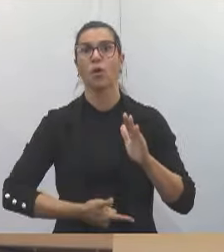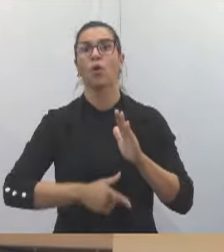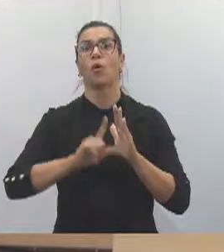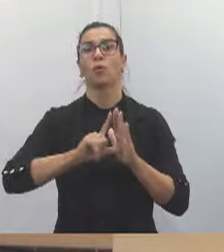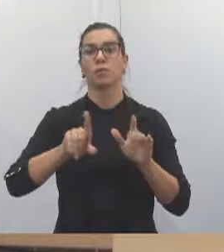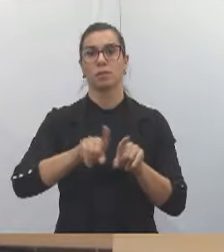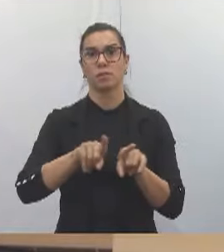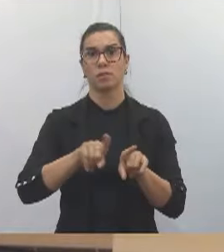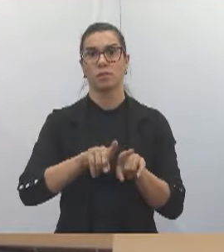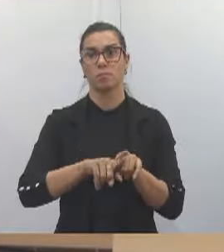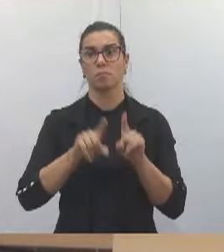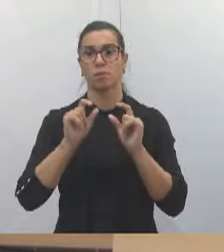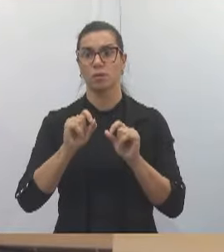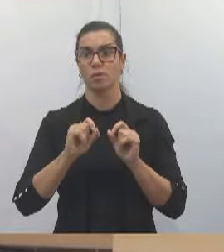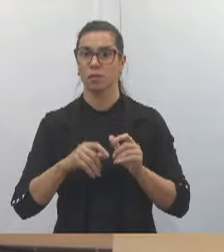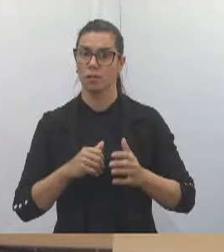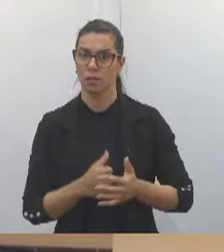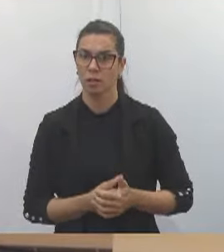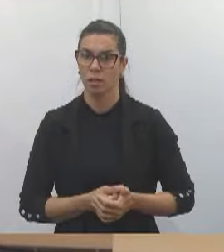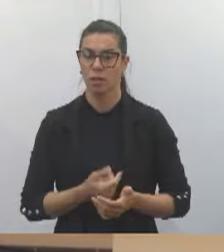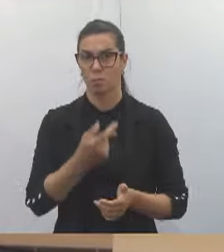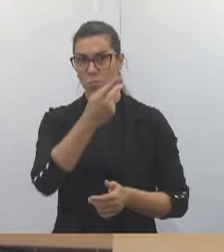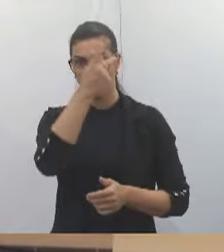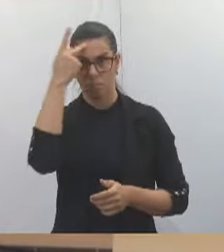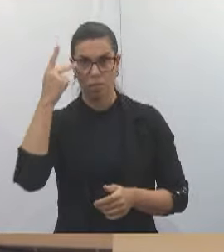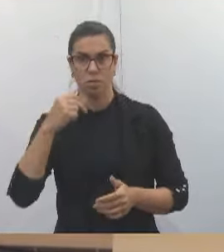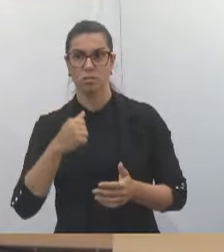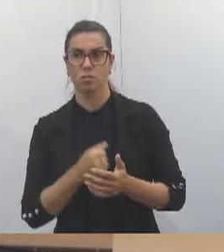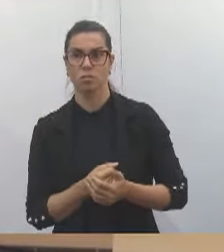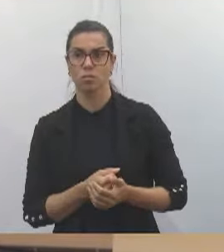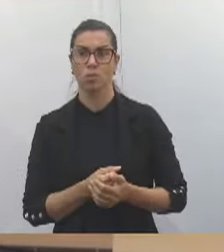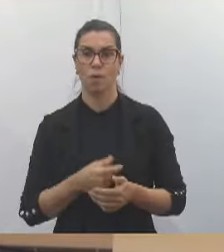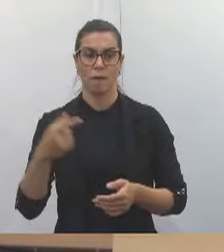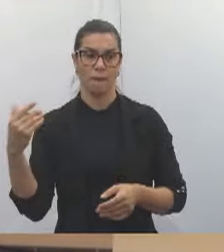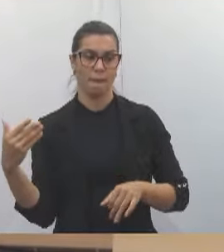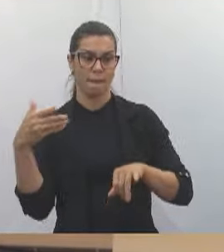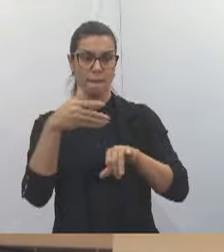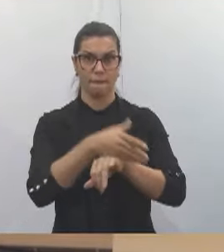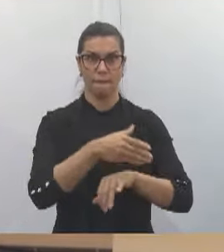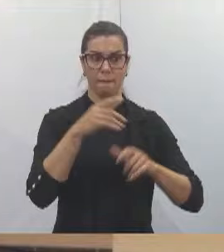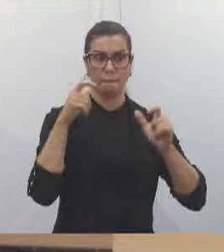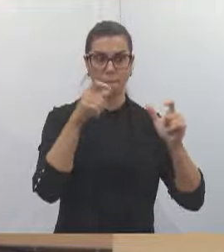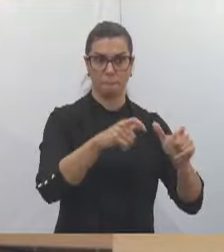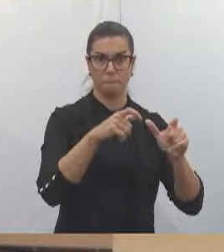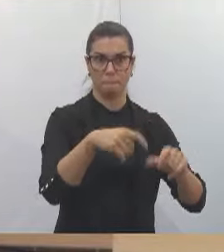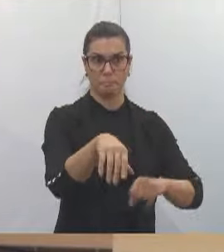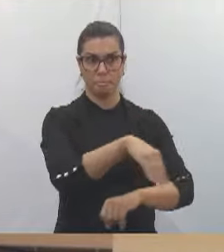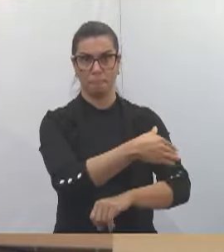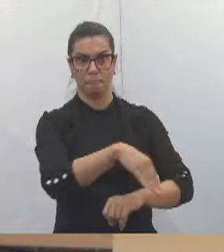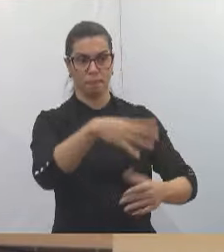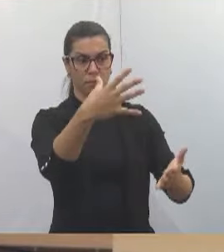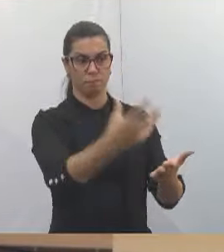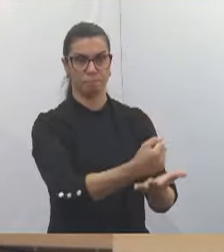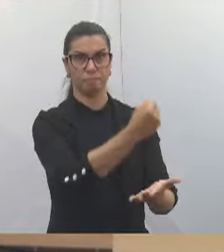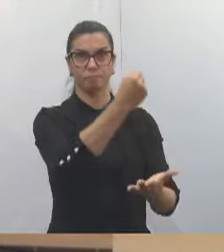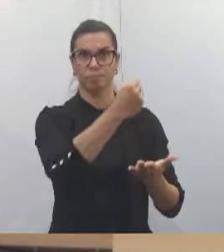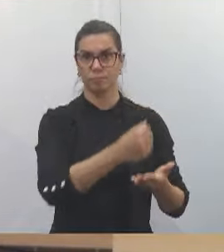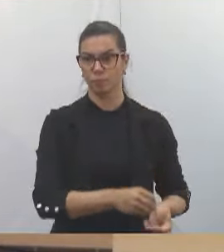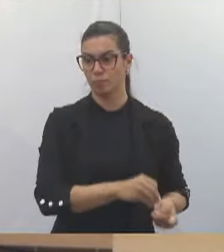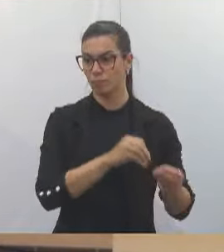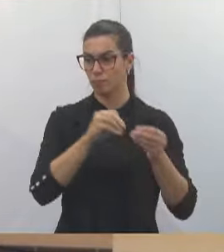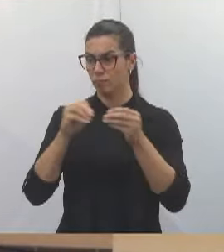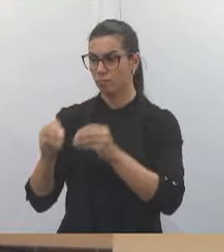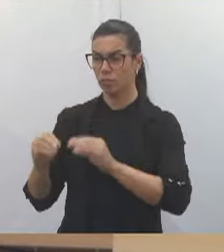de uma pessoa, que eu não vou dizer o nome aqui porque eu conheço, que retirou uma cadela de rua, deu lar temporário para ela,